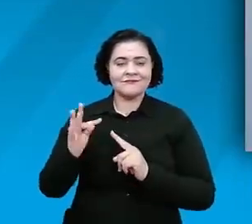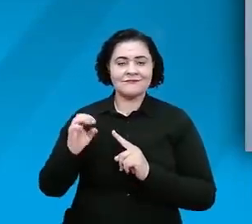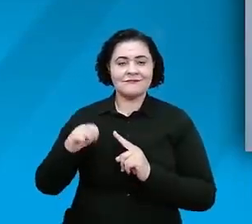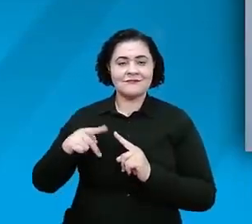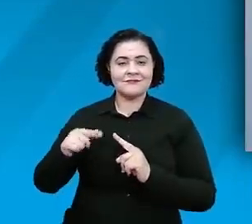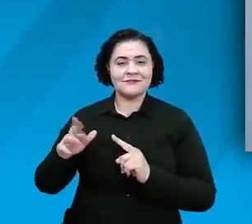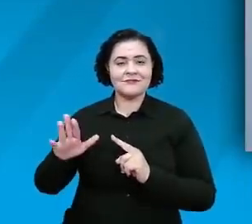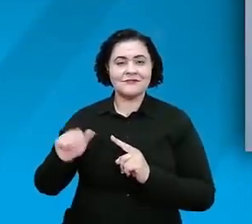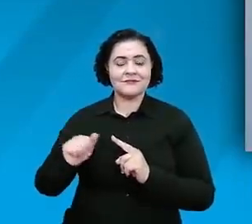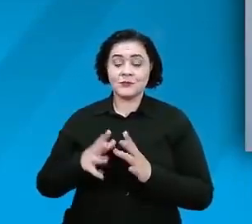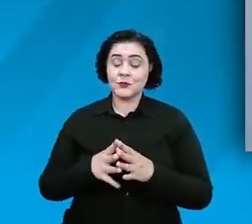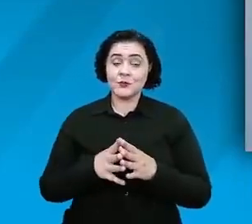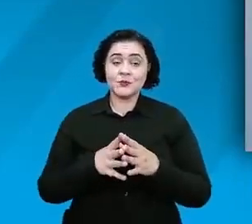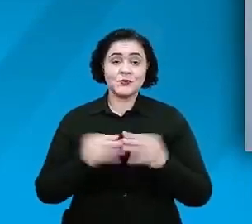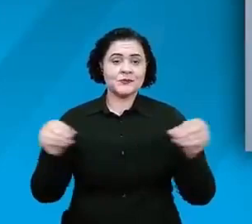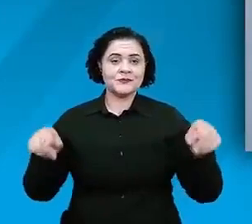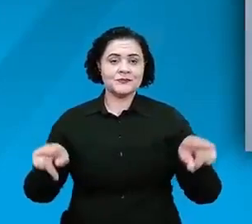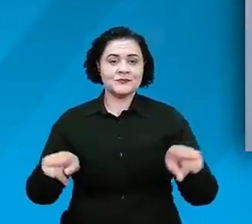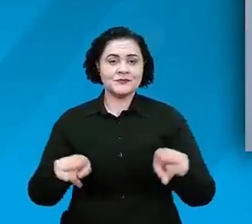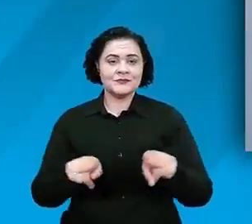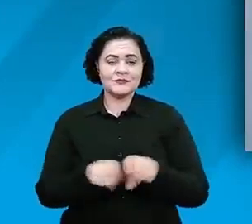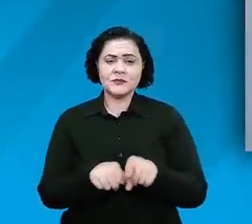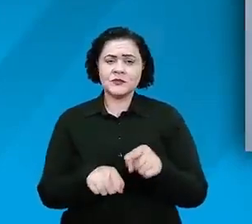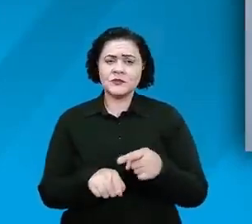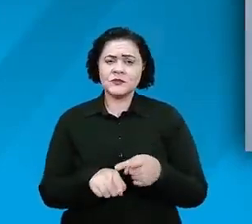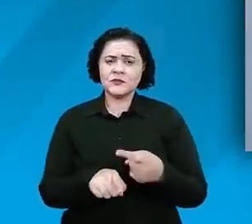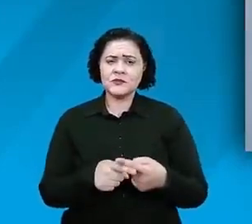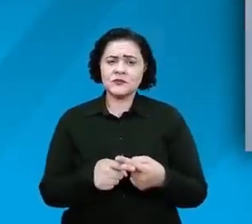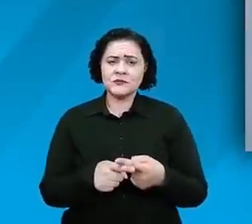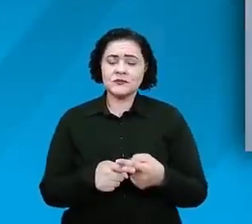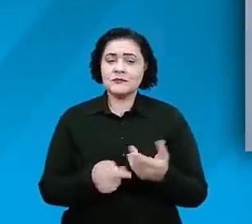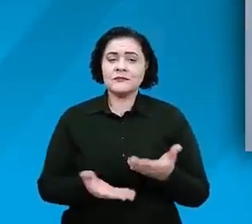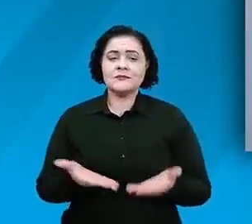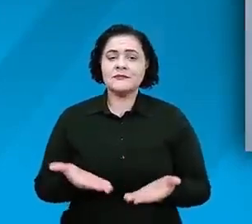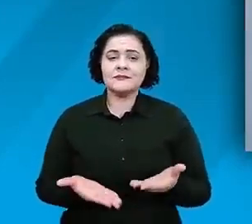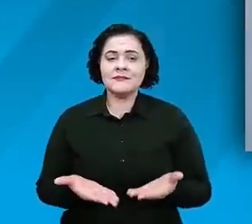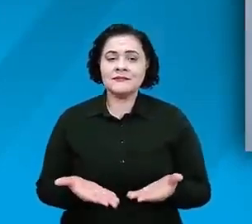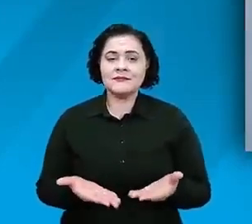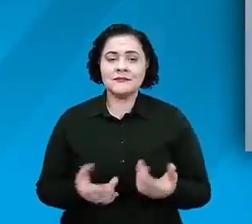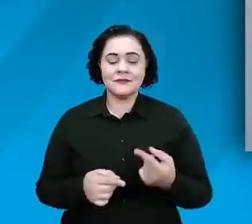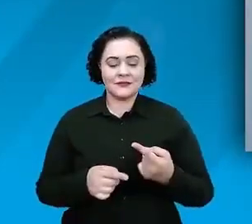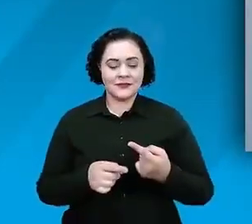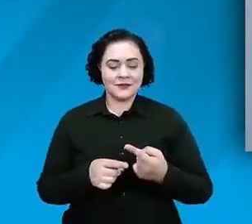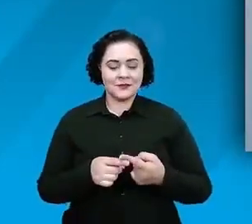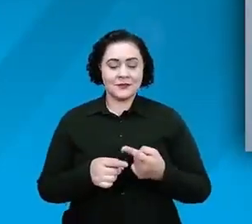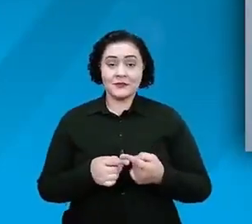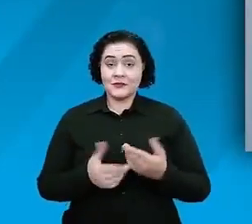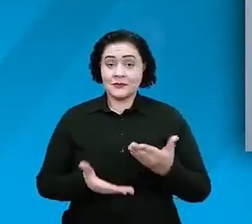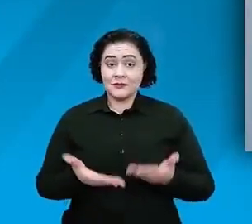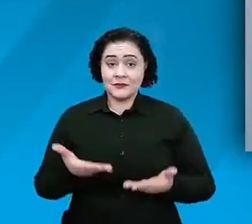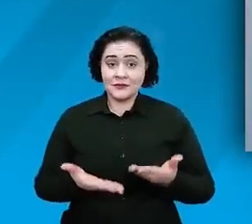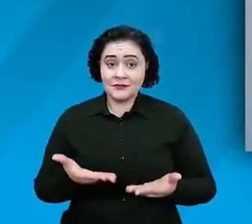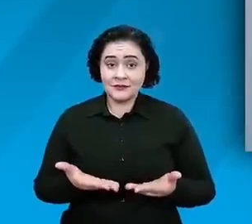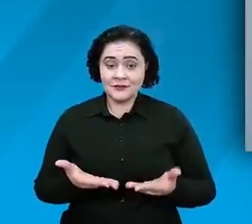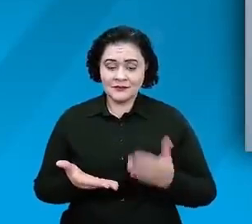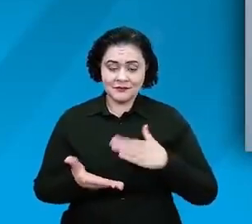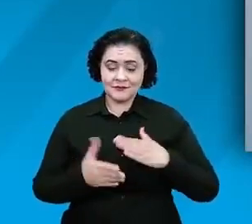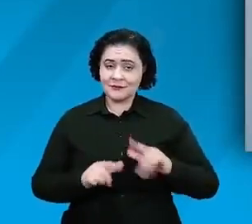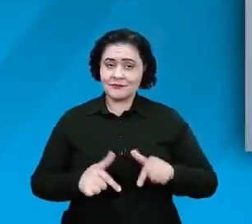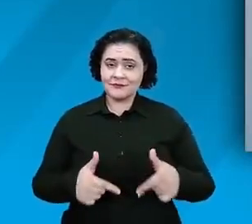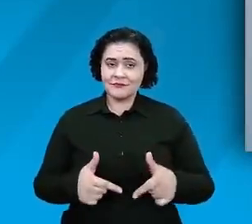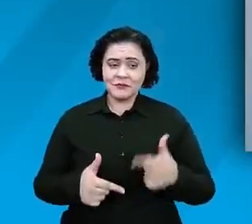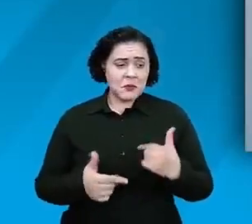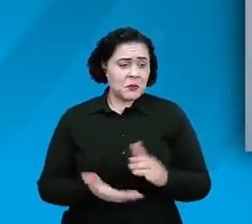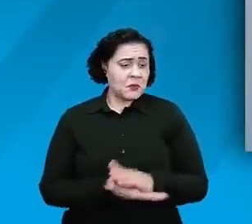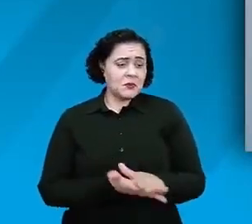também desapareceu. Por que equilíbrio? Por que ter equilíbrio das minhas ações? Eu não vou